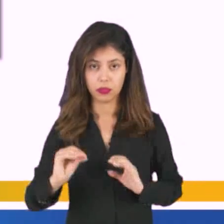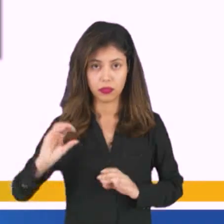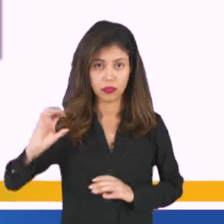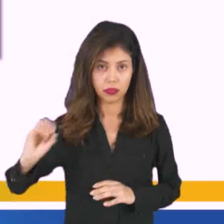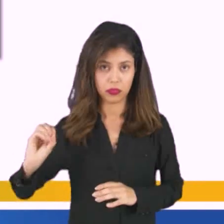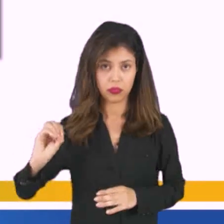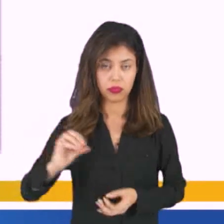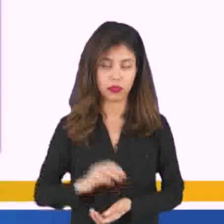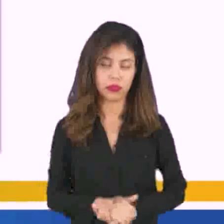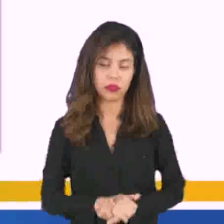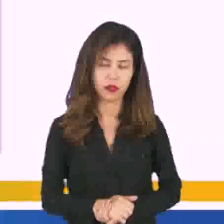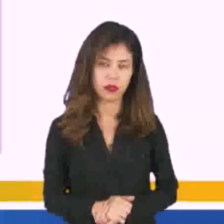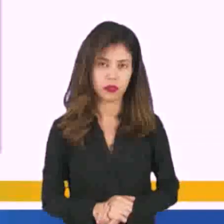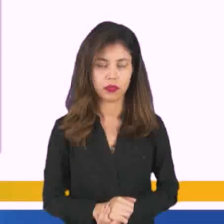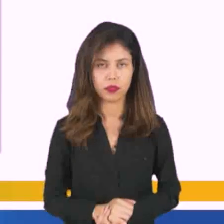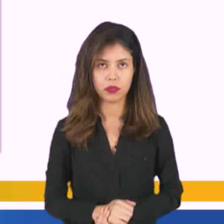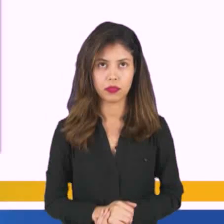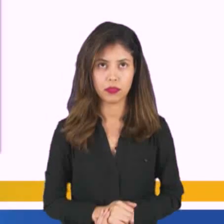C4H10O.